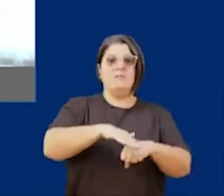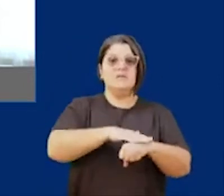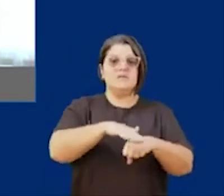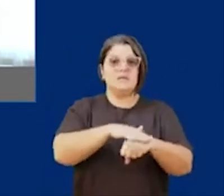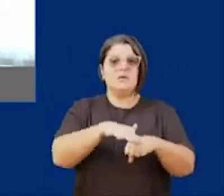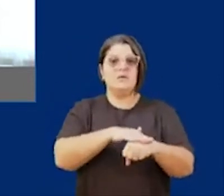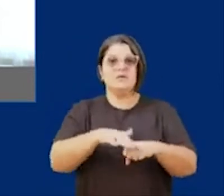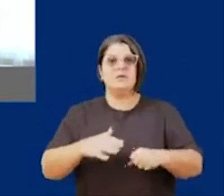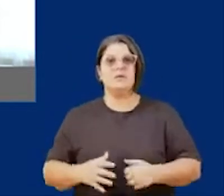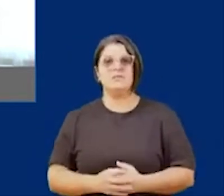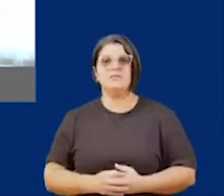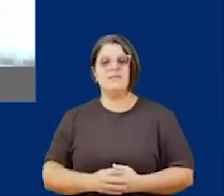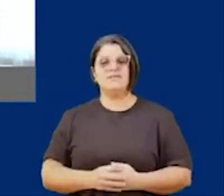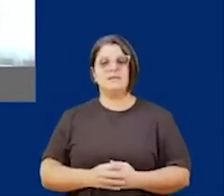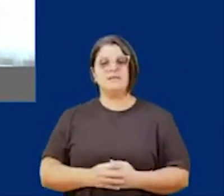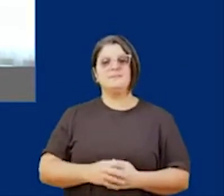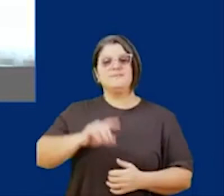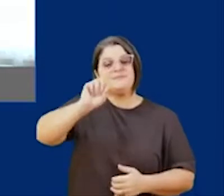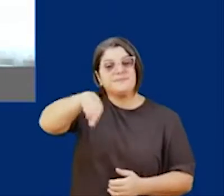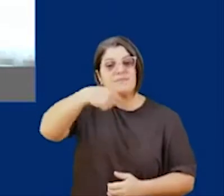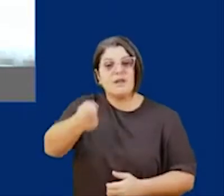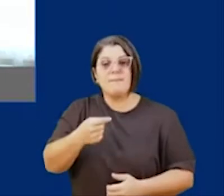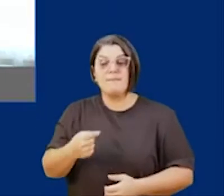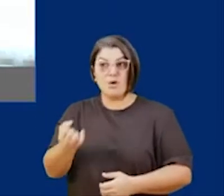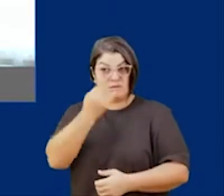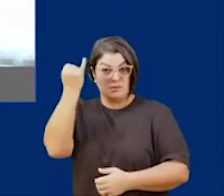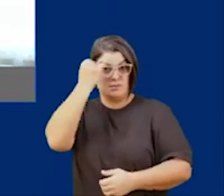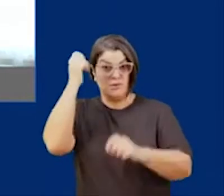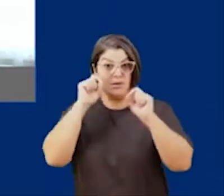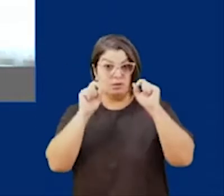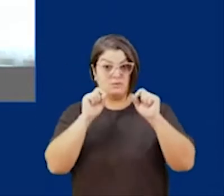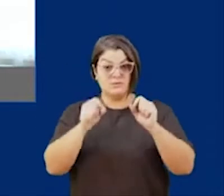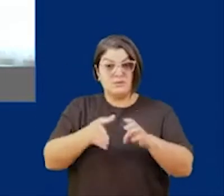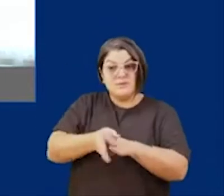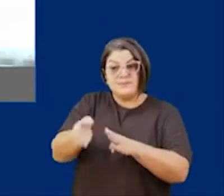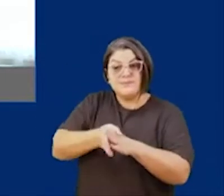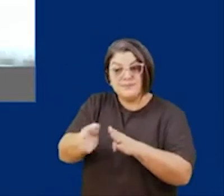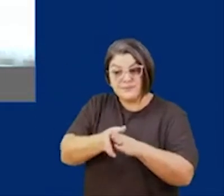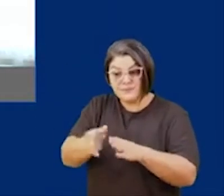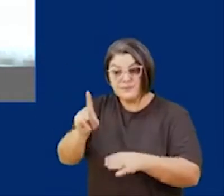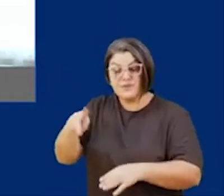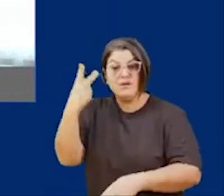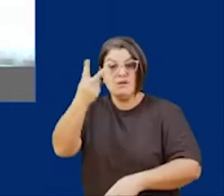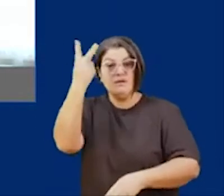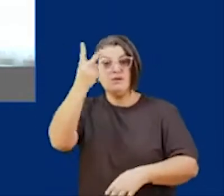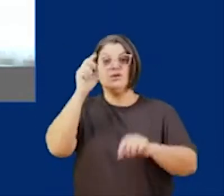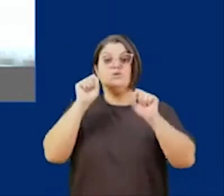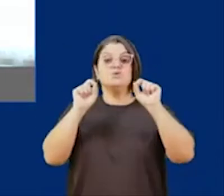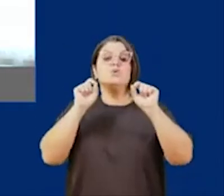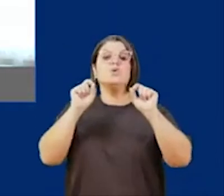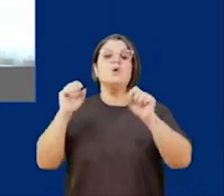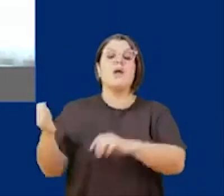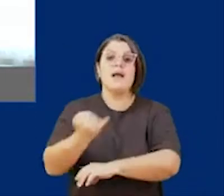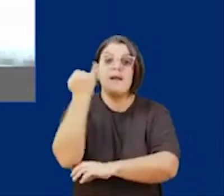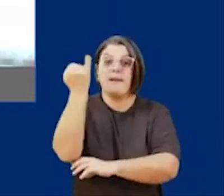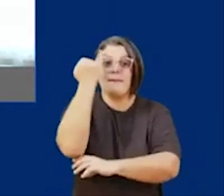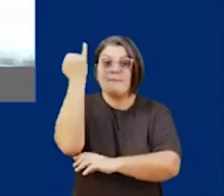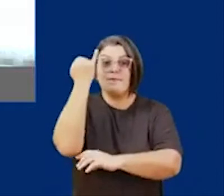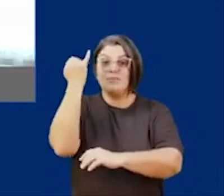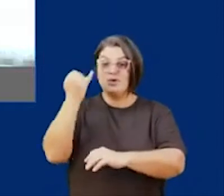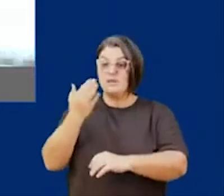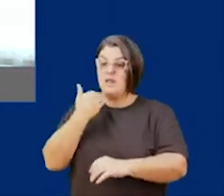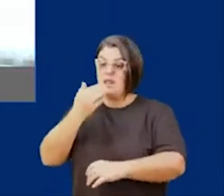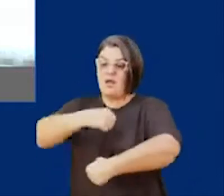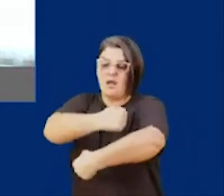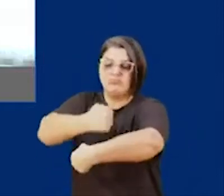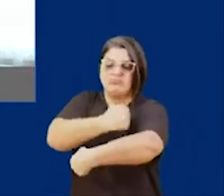gente conversar. Um outro aspecto muito importante, que o guia valoriza bastante também, é a importância da culinária doméstica para a gente garantir